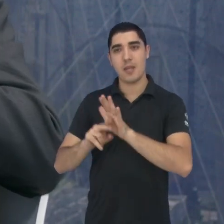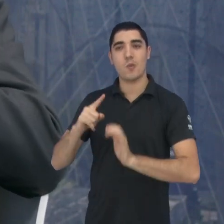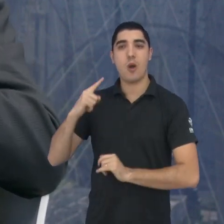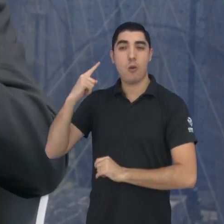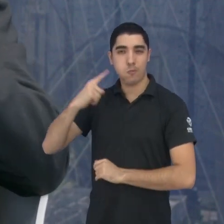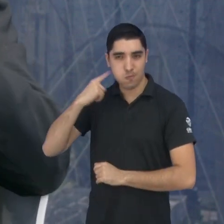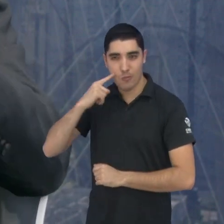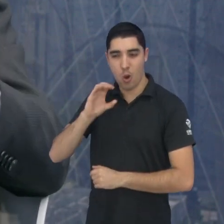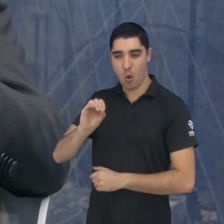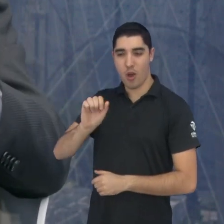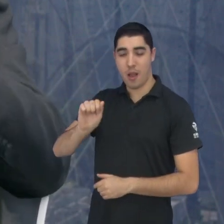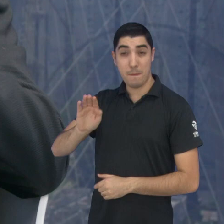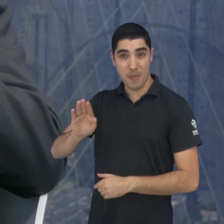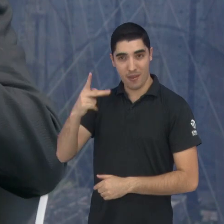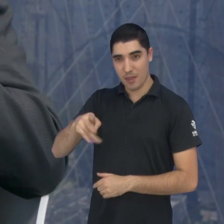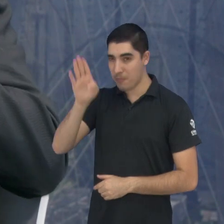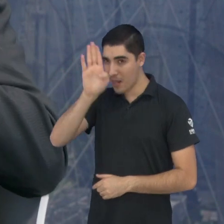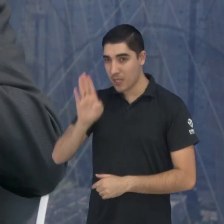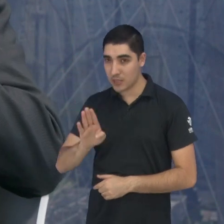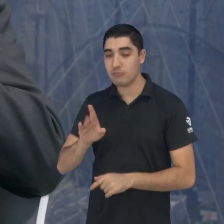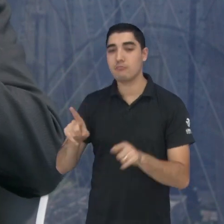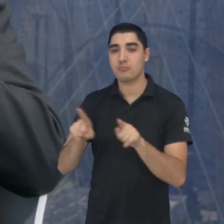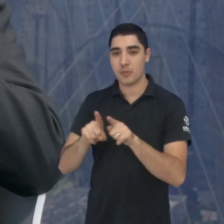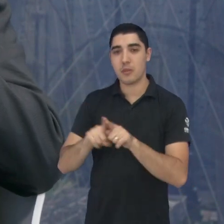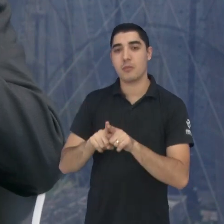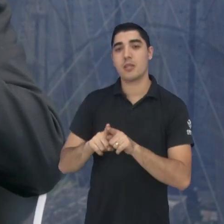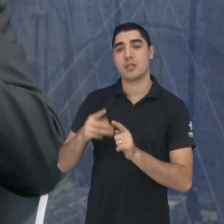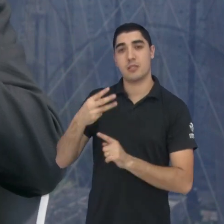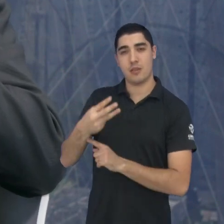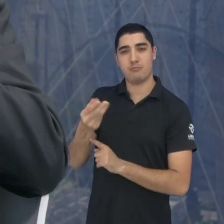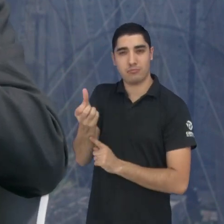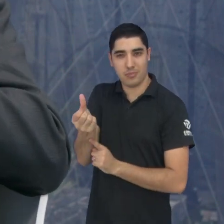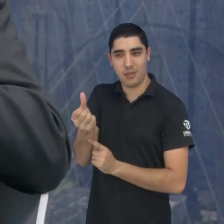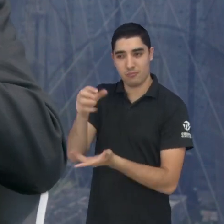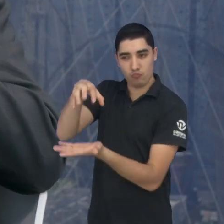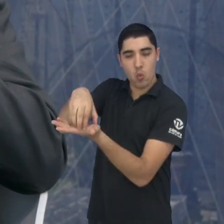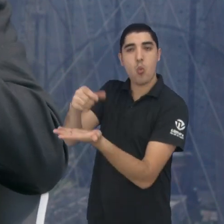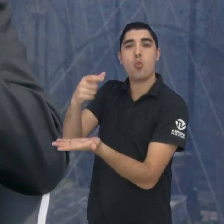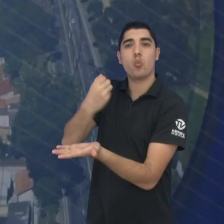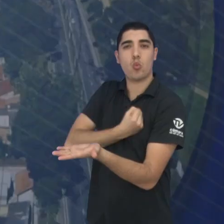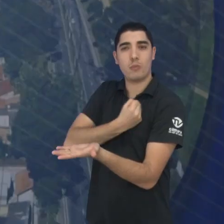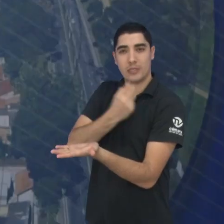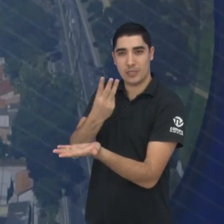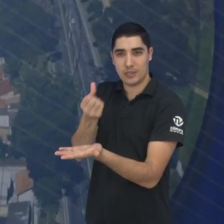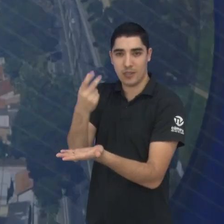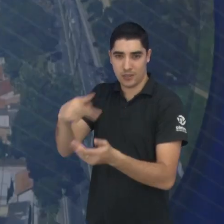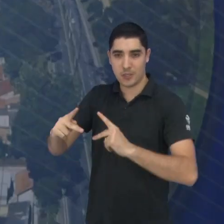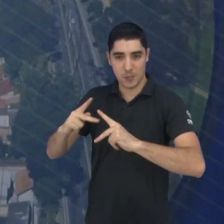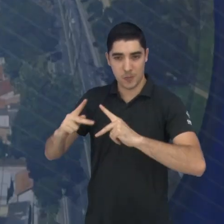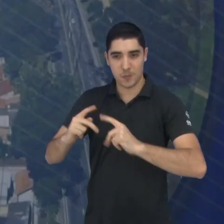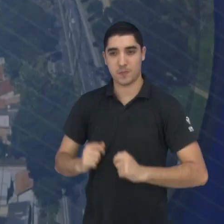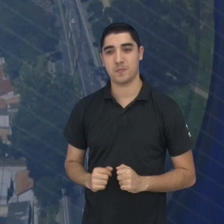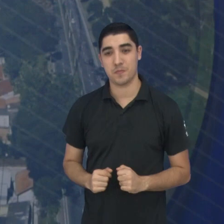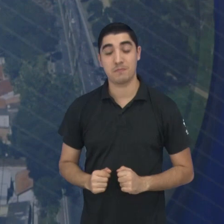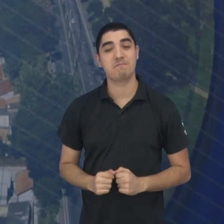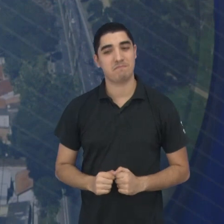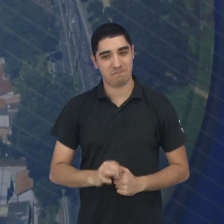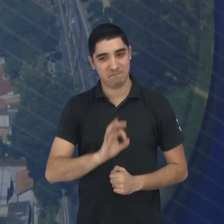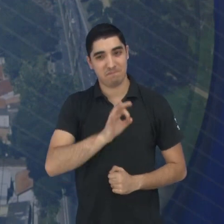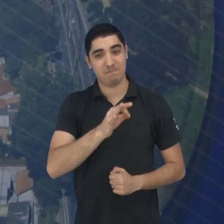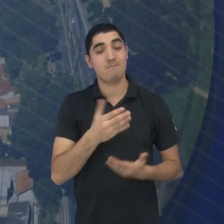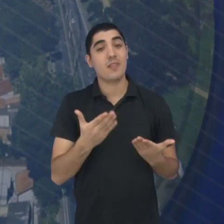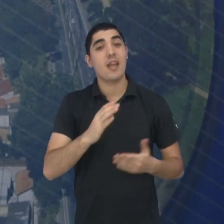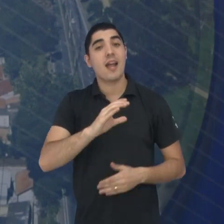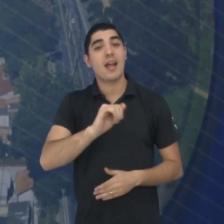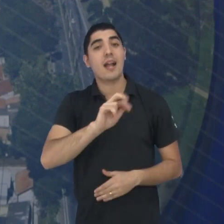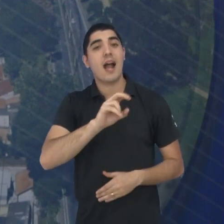do Brasil, em nome da 36ª subseção da OAB aqui de São José dos Campos. É isso. Então, Carol,